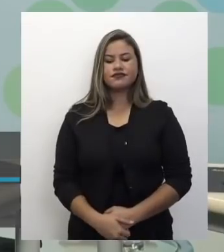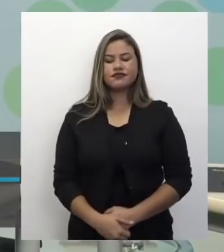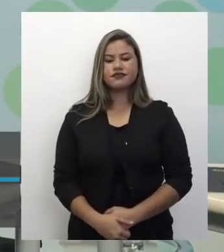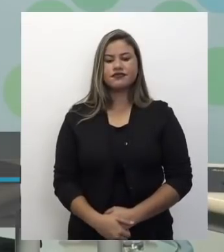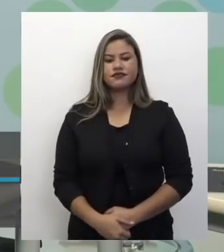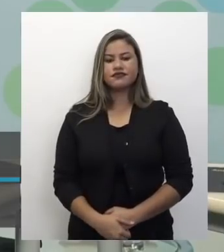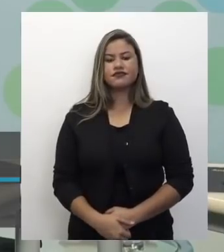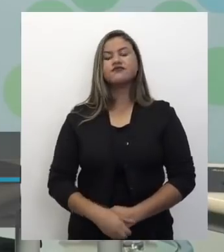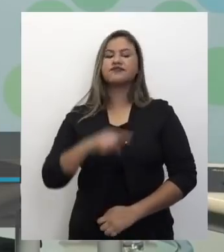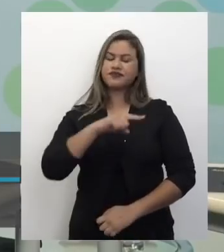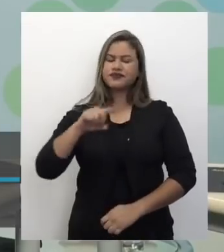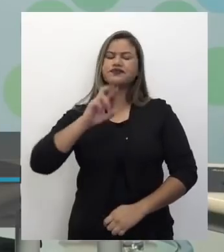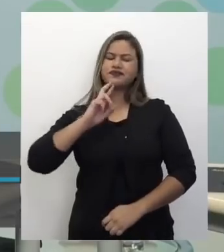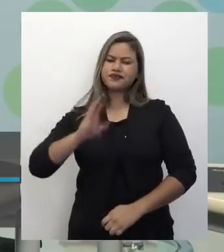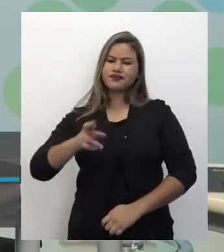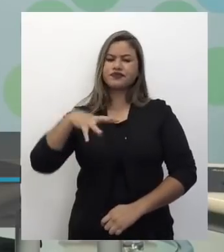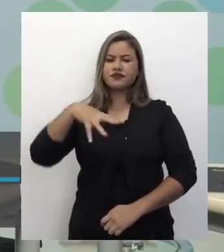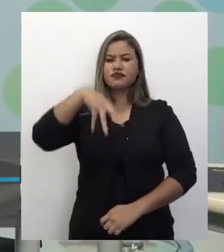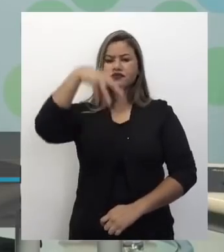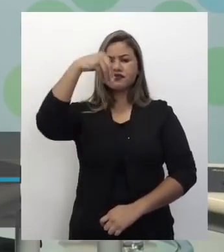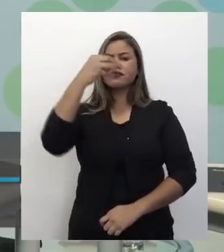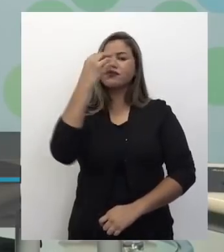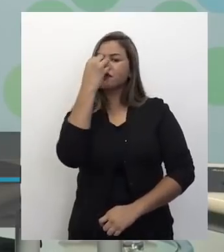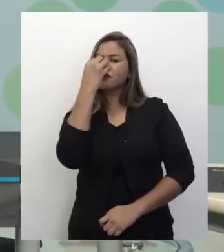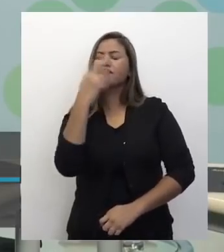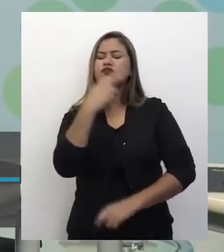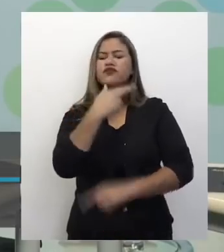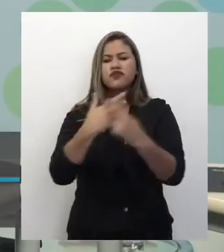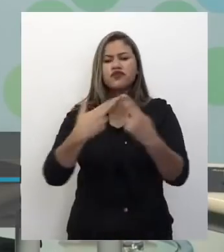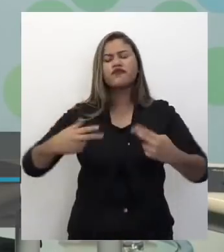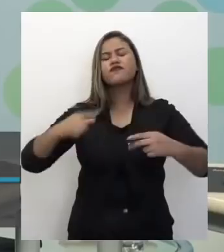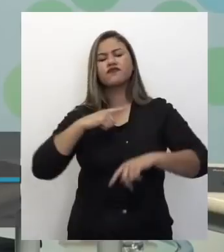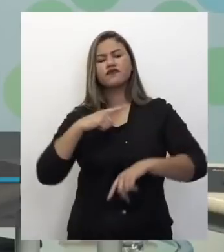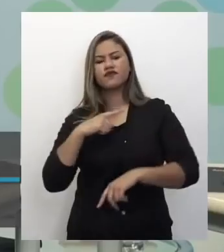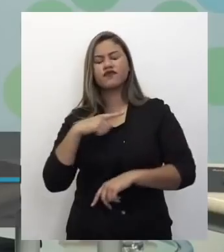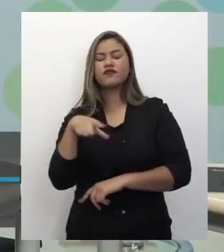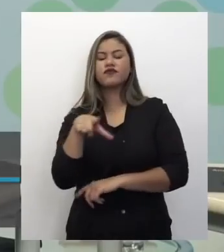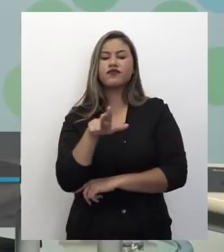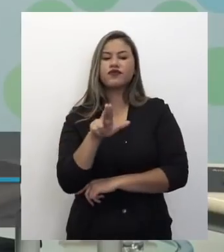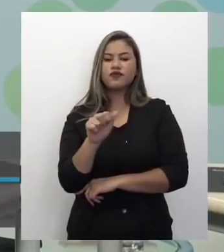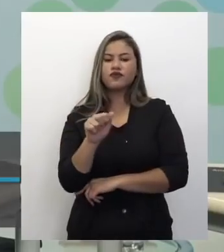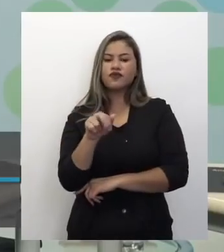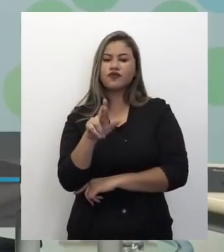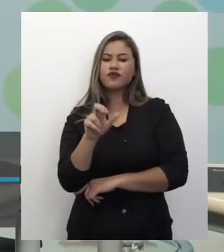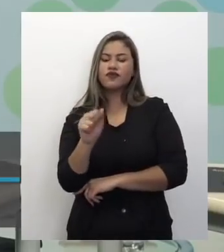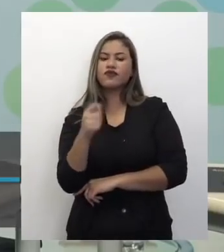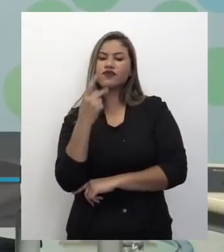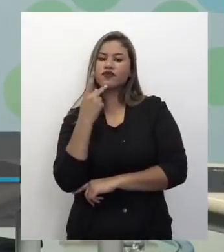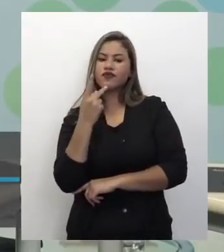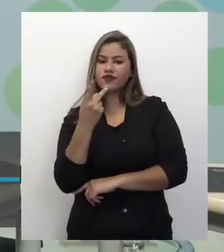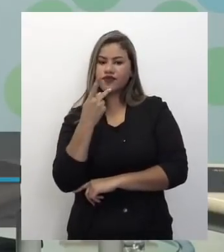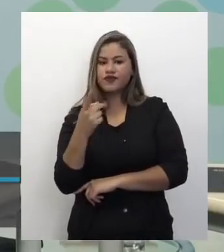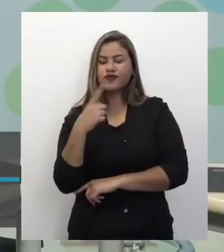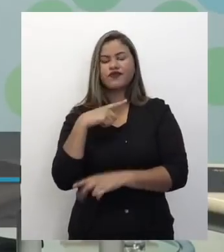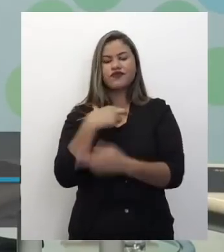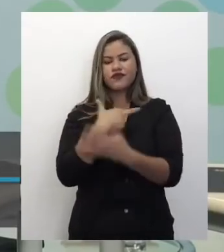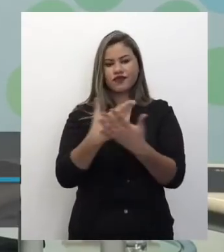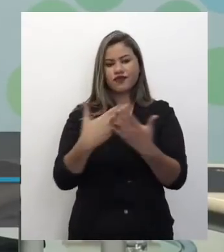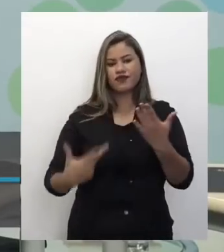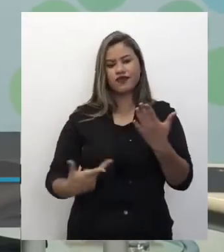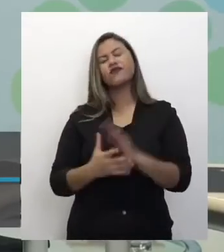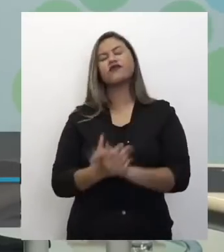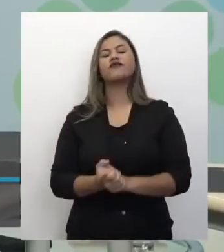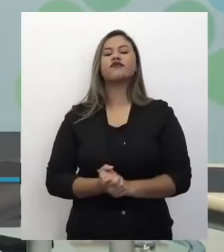Eles dizem que sim, existem vários tipos. A Luara disse que para ela existem vários tipos